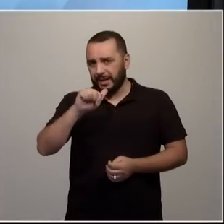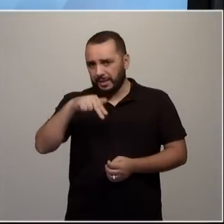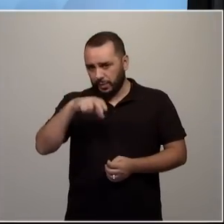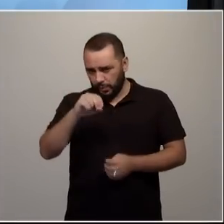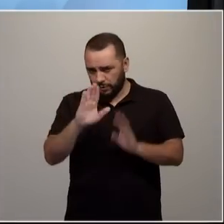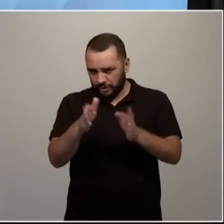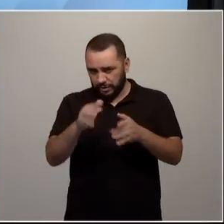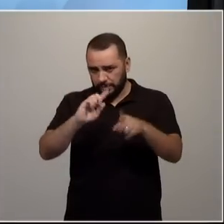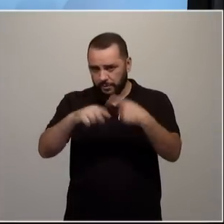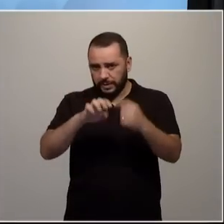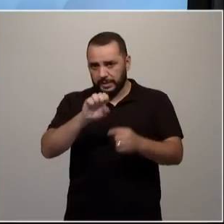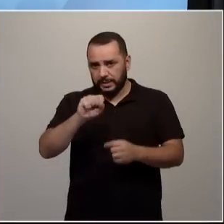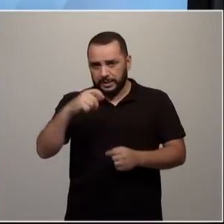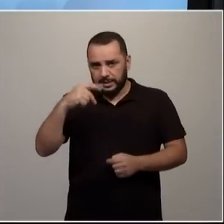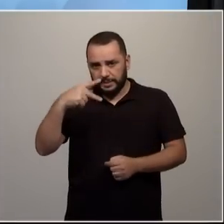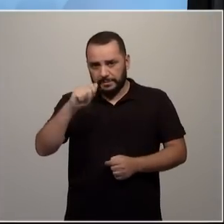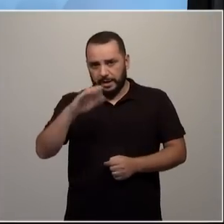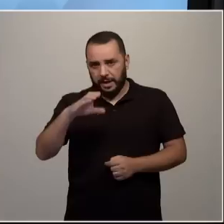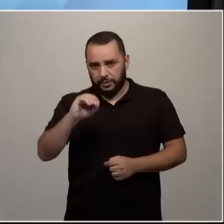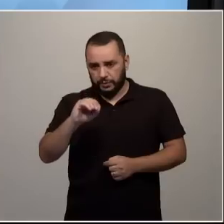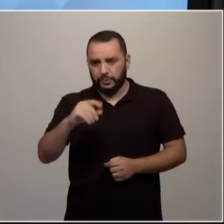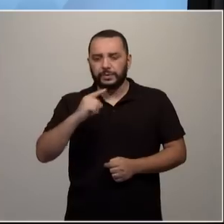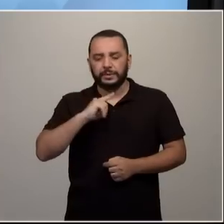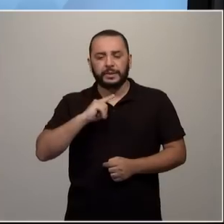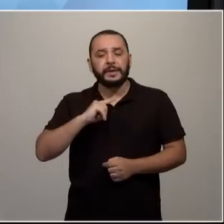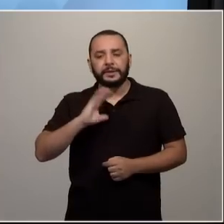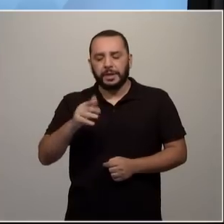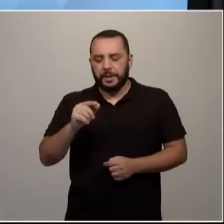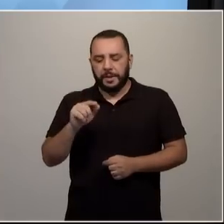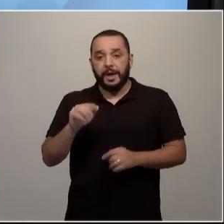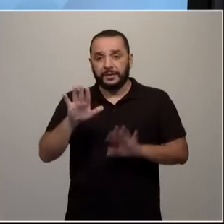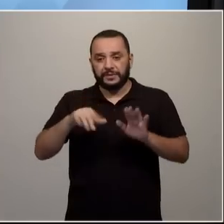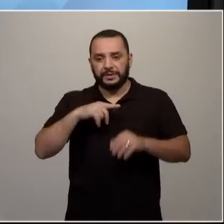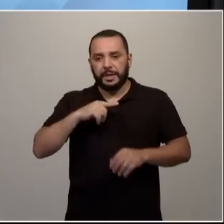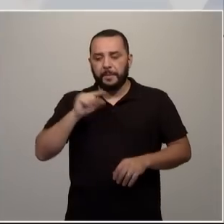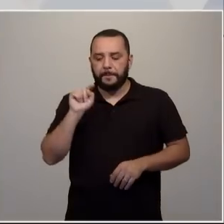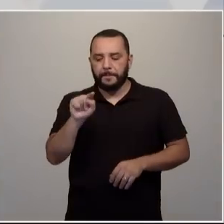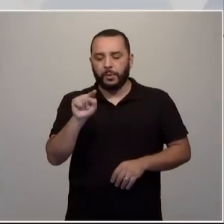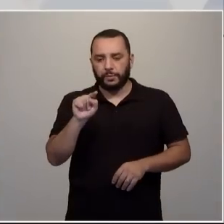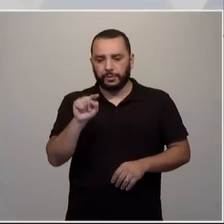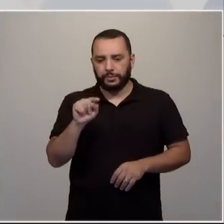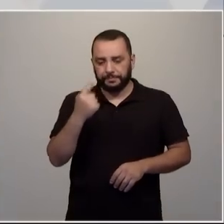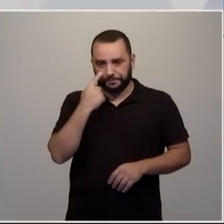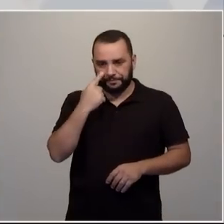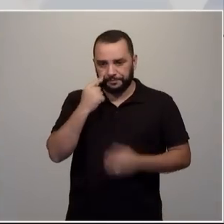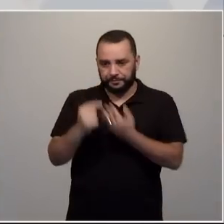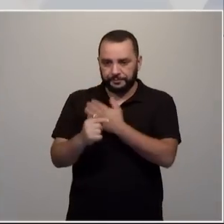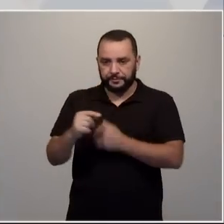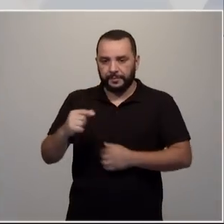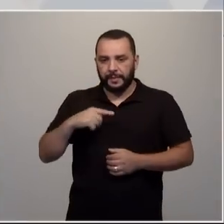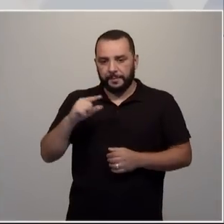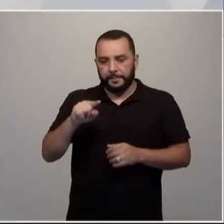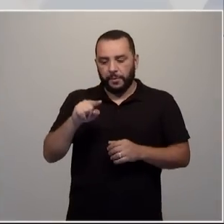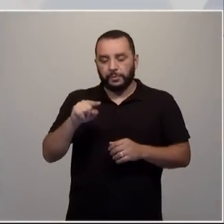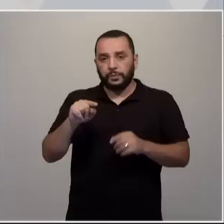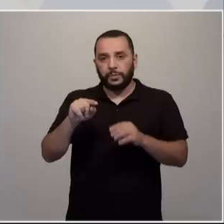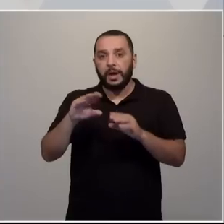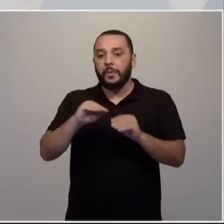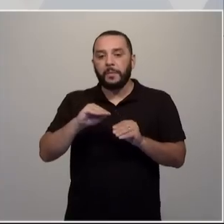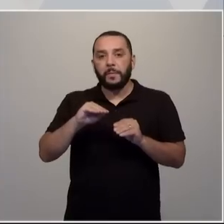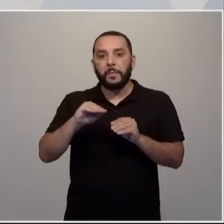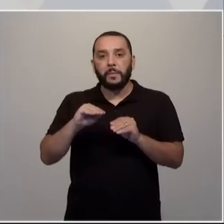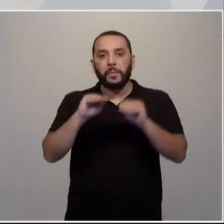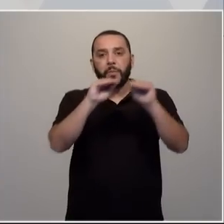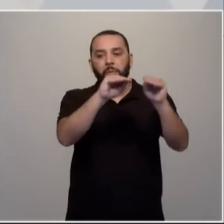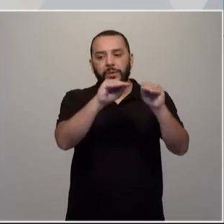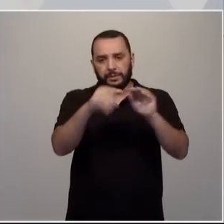Às vezes você tem um ponto e você faz um movimento com esse ponto. Você joga esse ponto para um outro ponto.